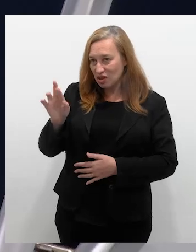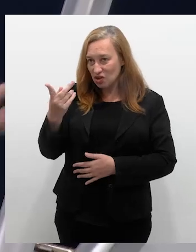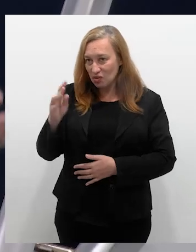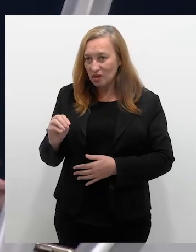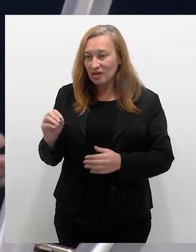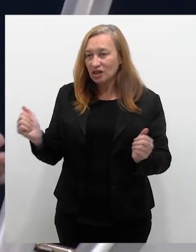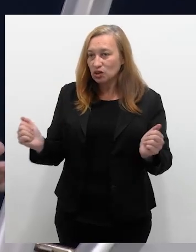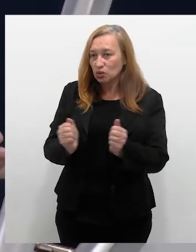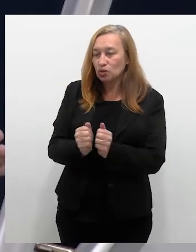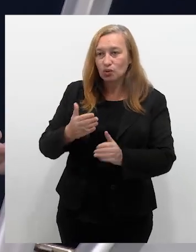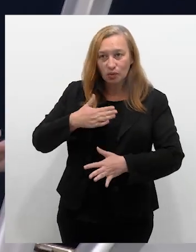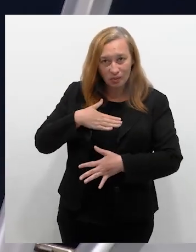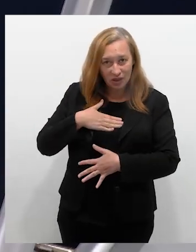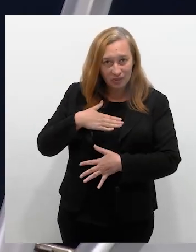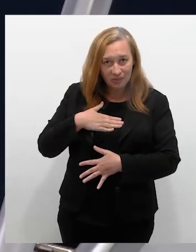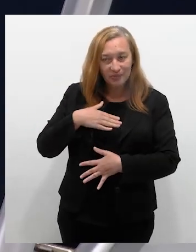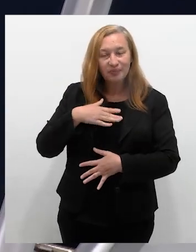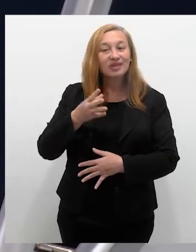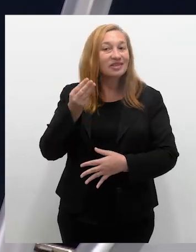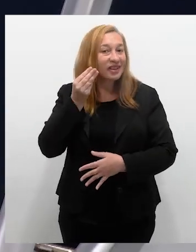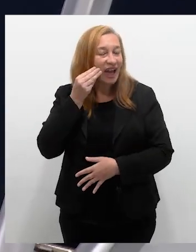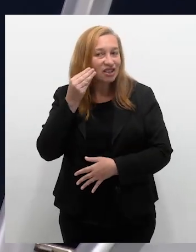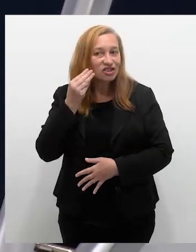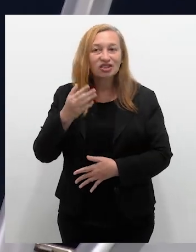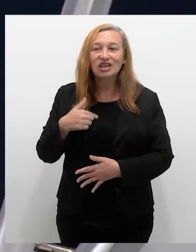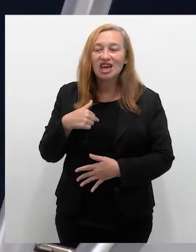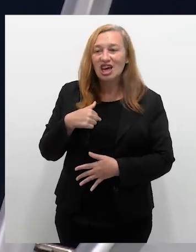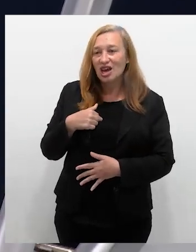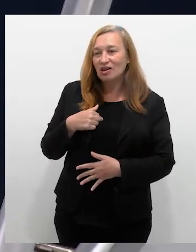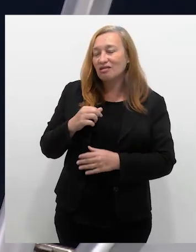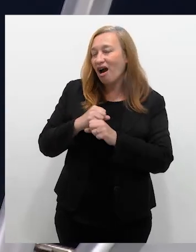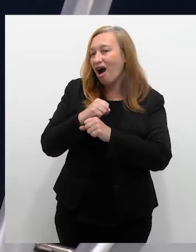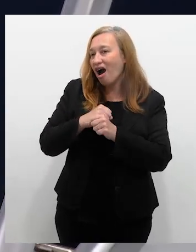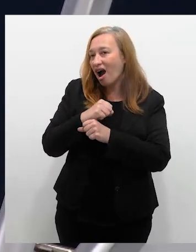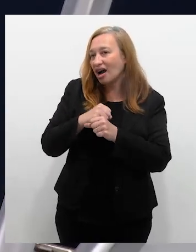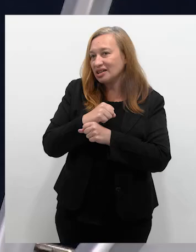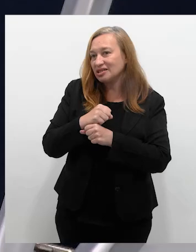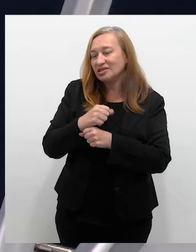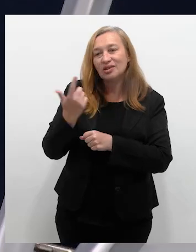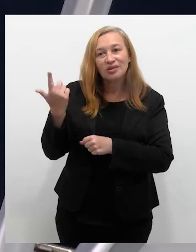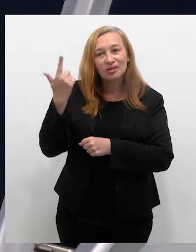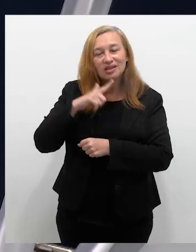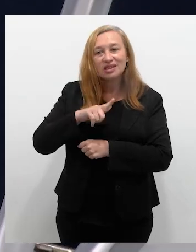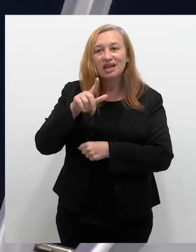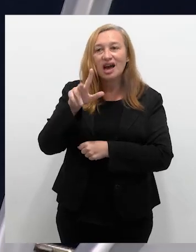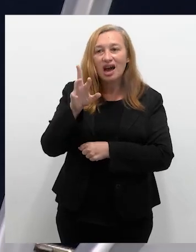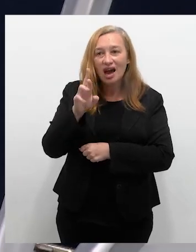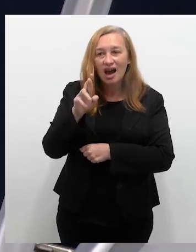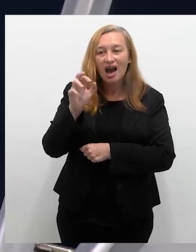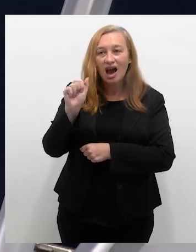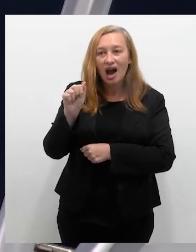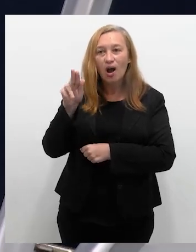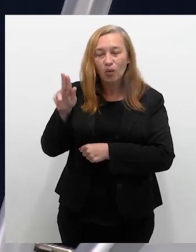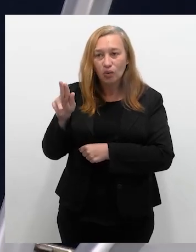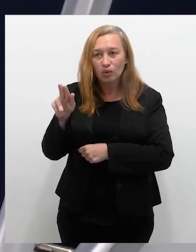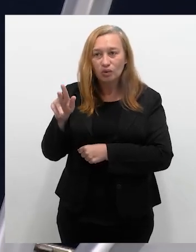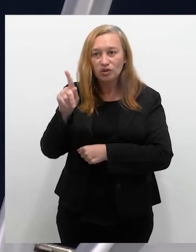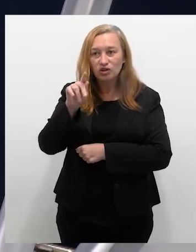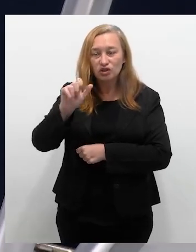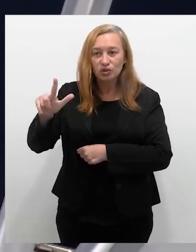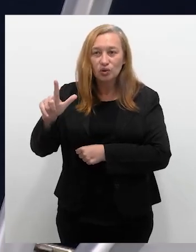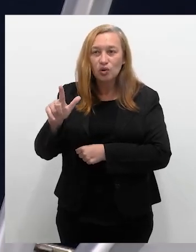teste comigo, que ia estar no estúdio. E eu tinha, há muitos anos atrás, ganhei do Raul Gil, quando trabalhei com ele na Manchete, um curso